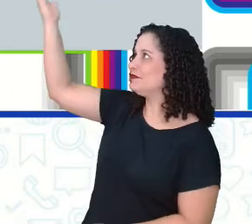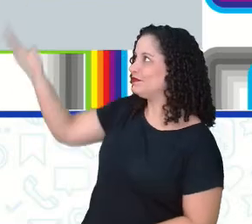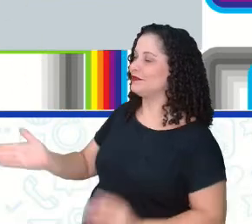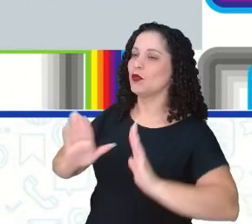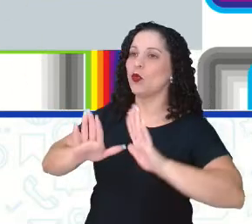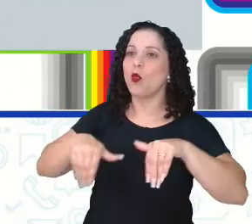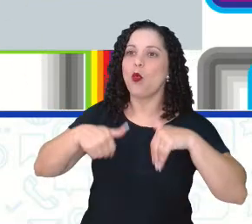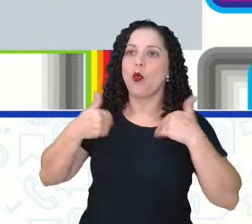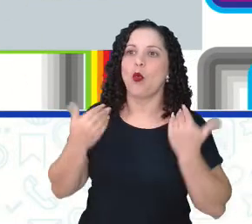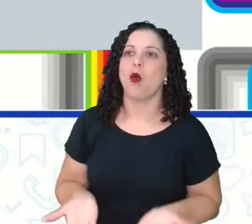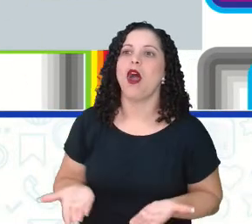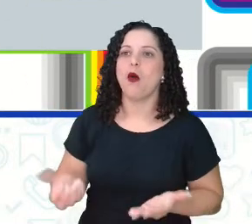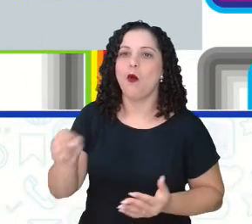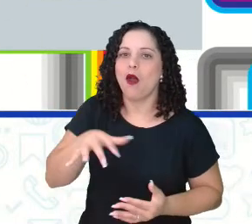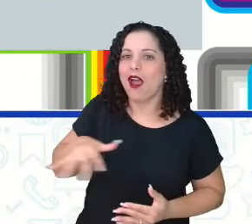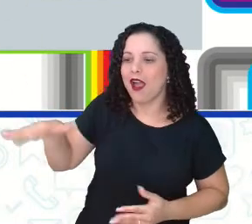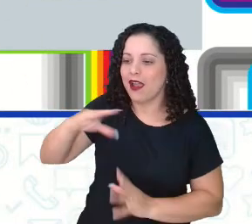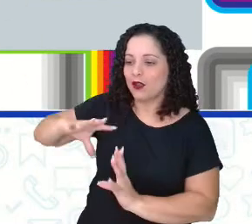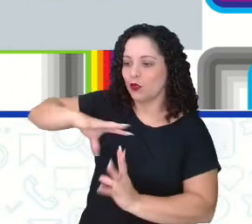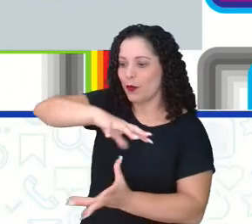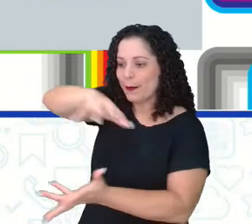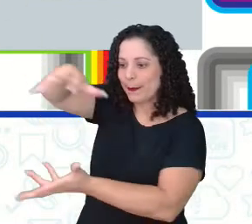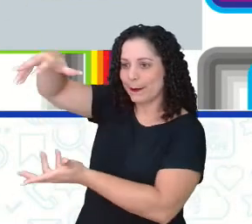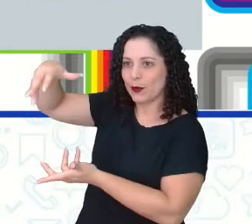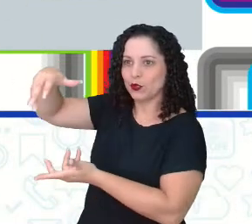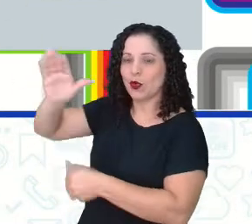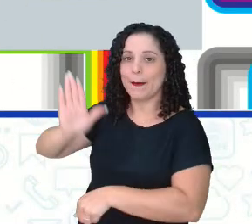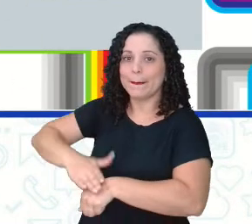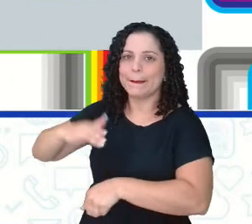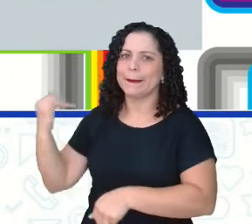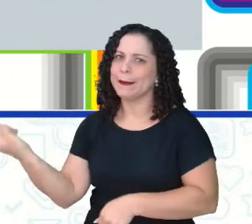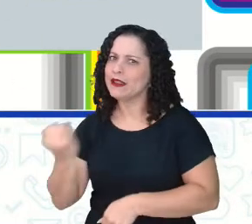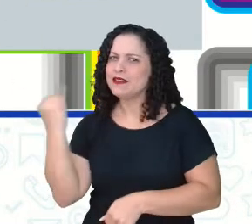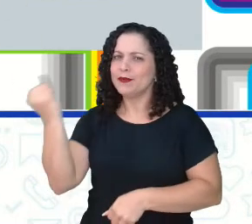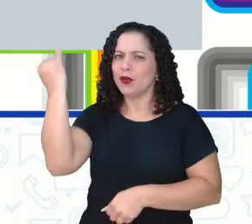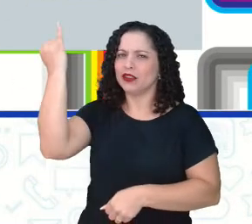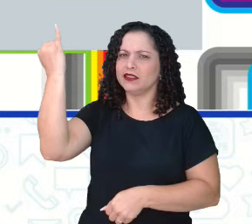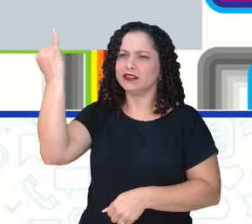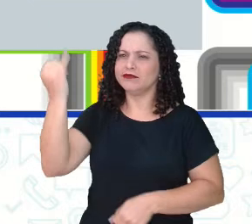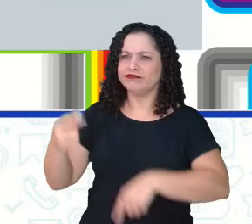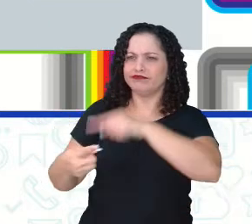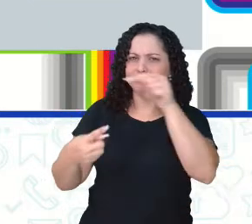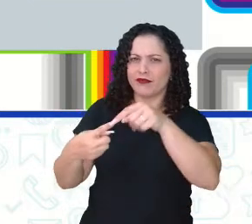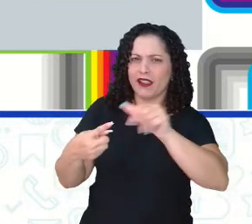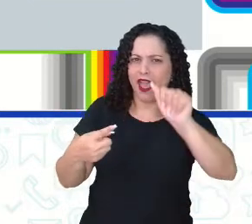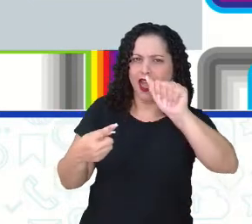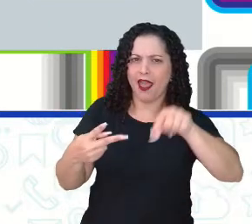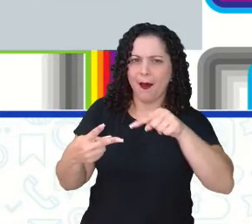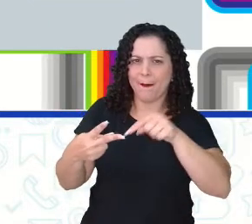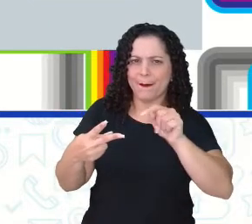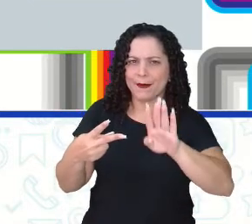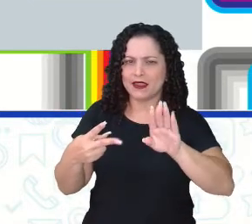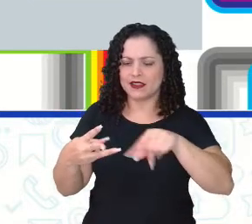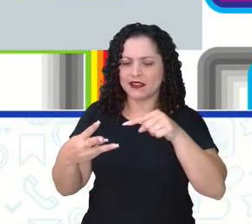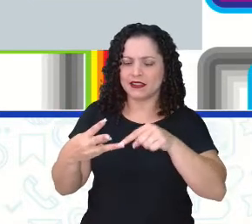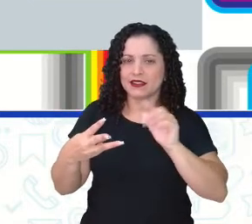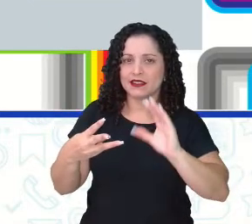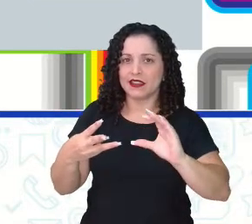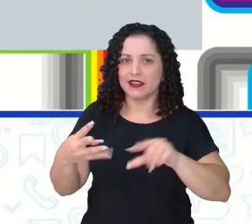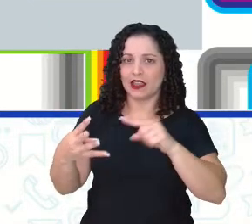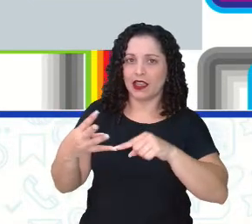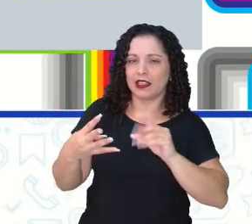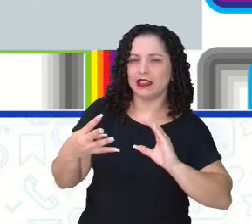das esferas da Terra você vota como a mais importante. Atmosfera, hidrosfera, litosfera